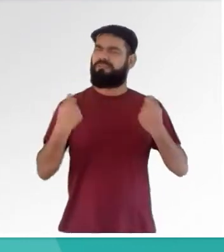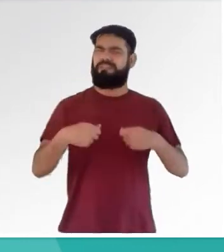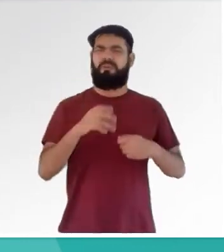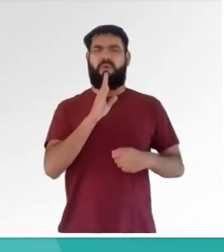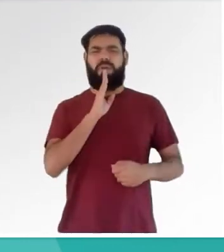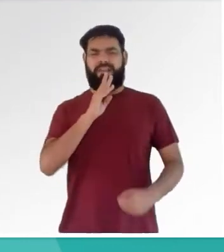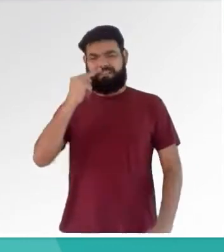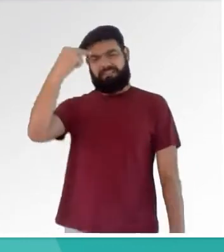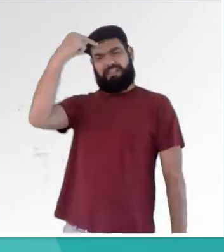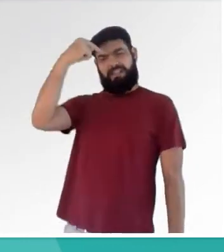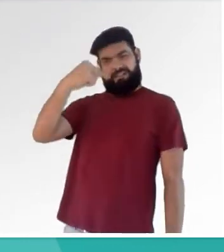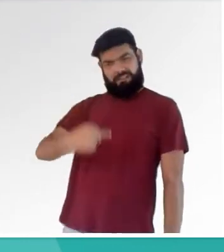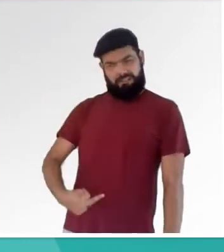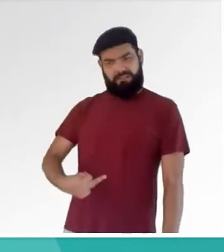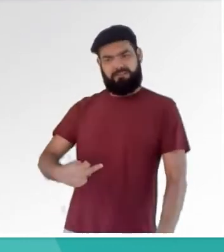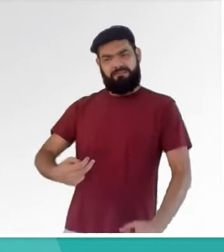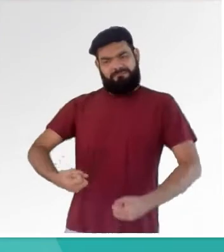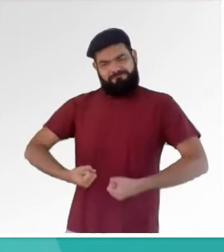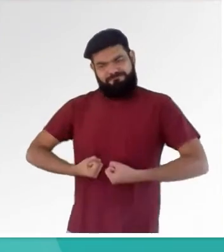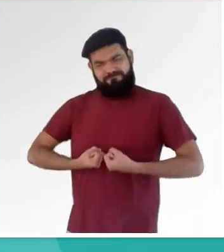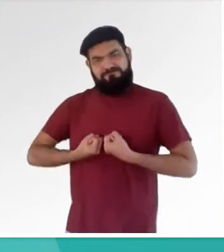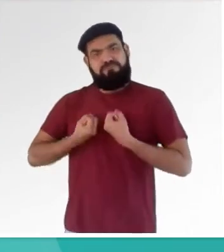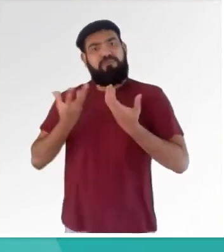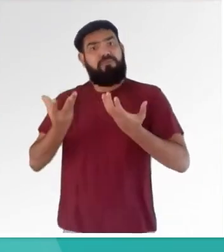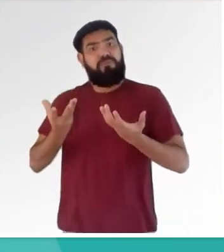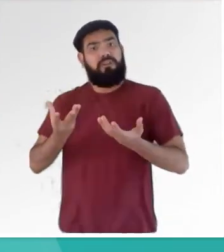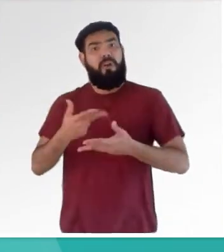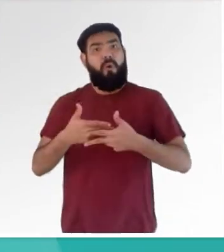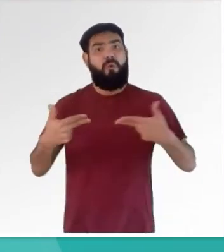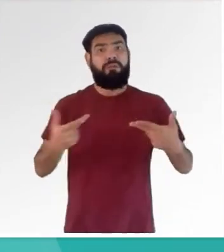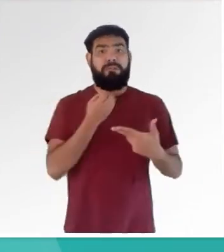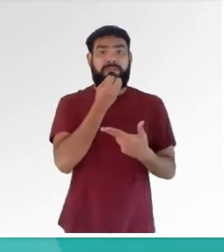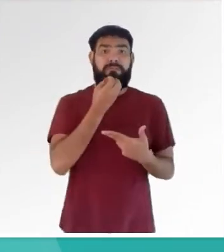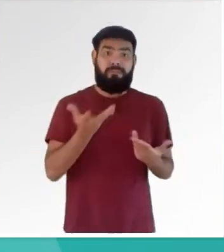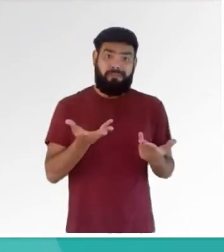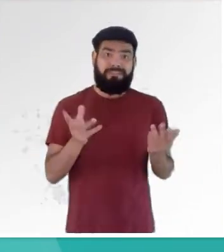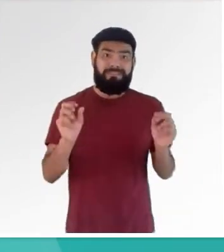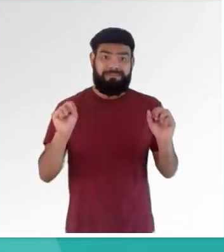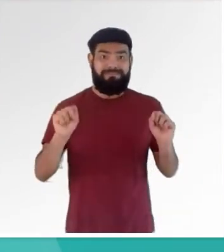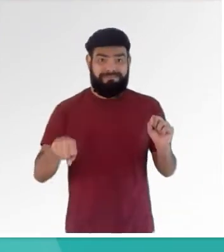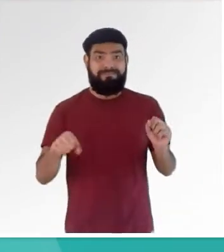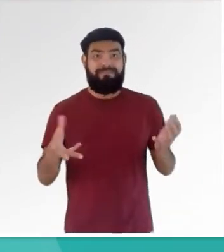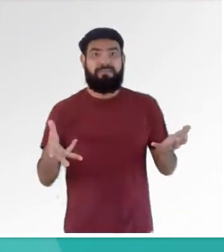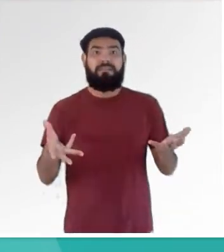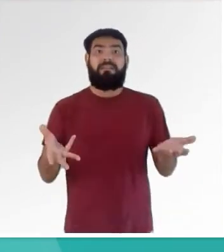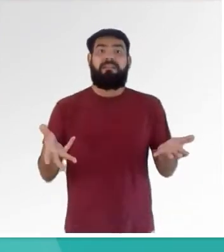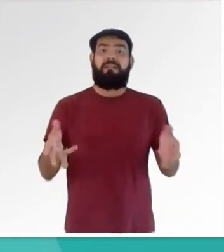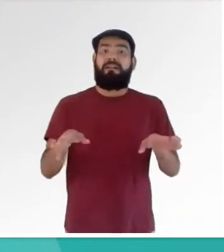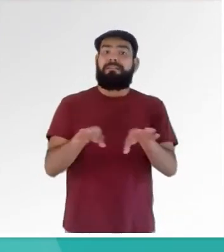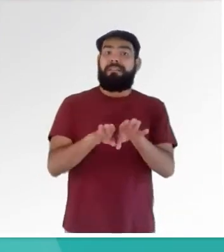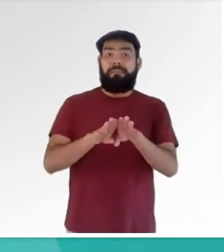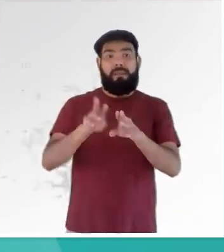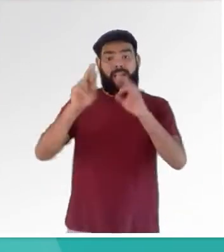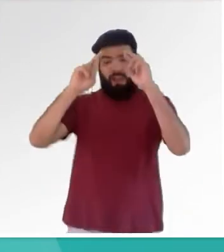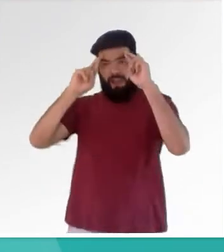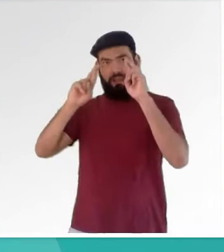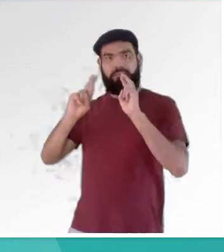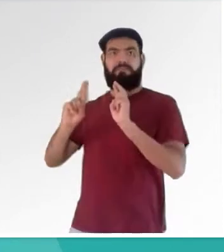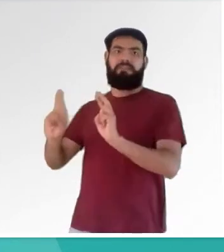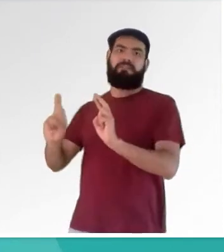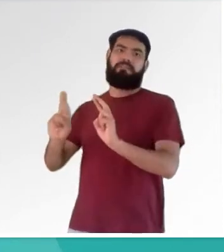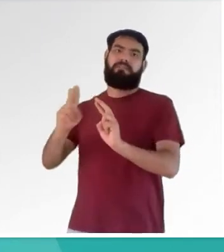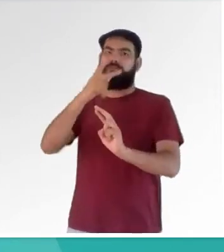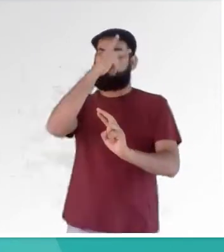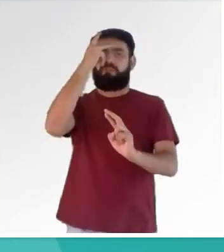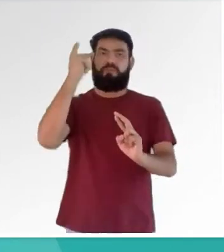nossas virtudes. Não é isso? E também respeitando o outro, né? Que está aí